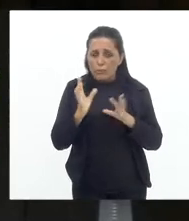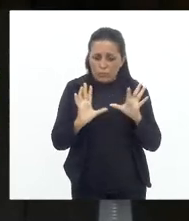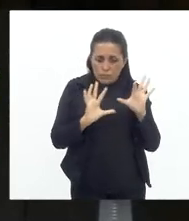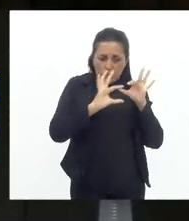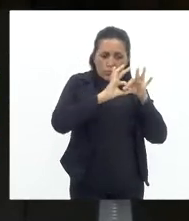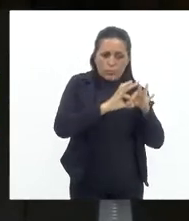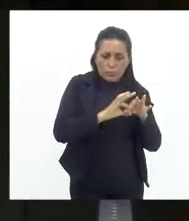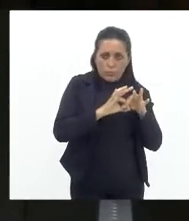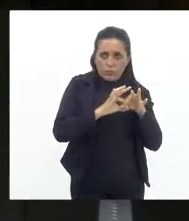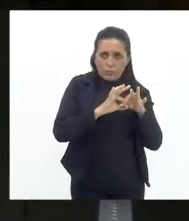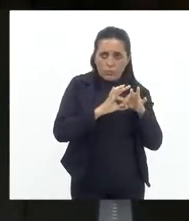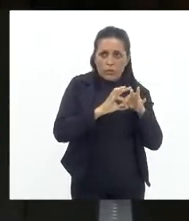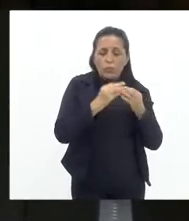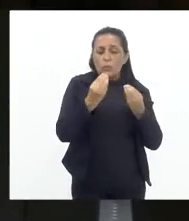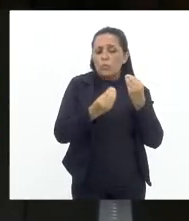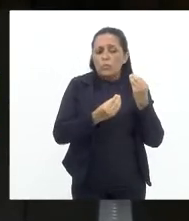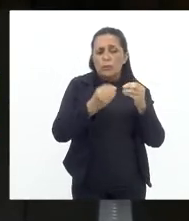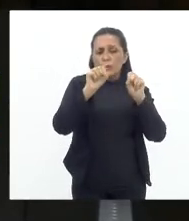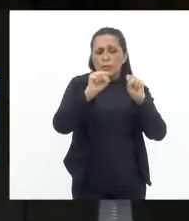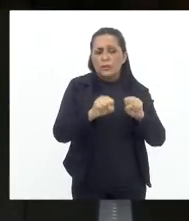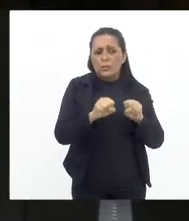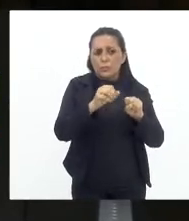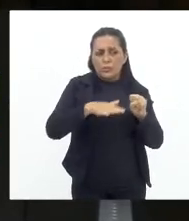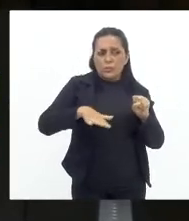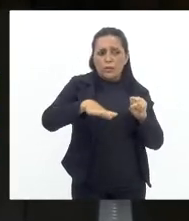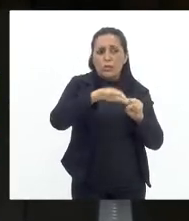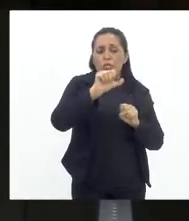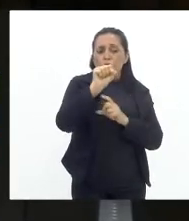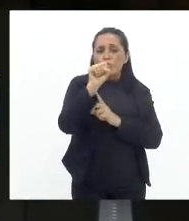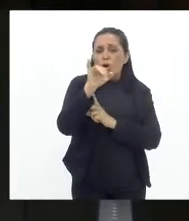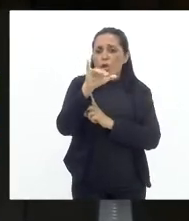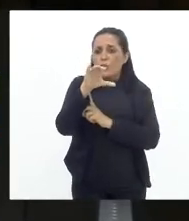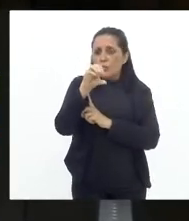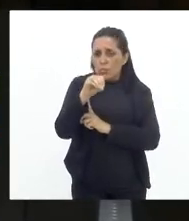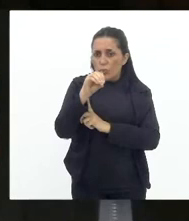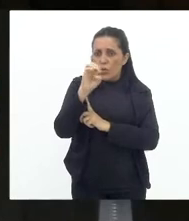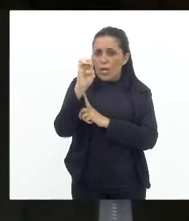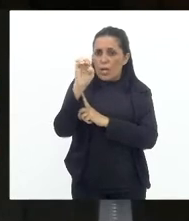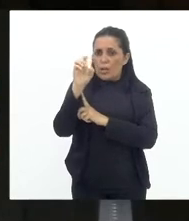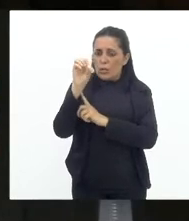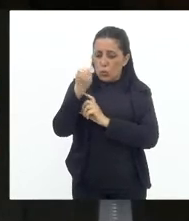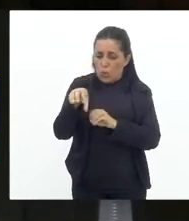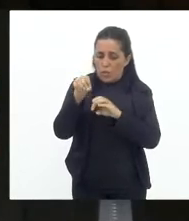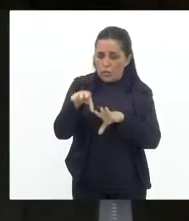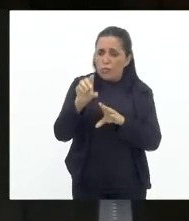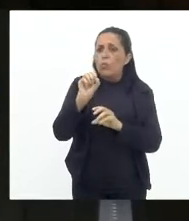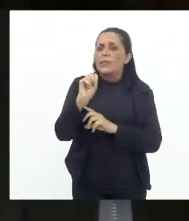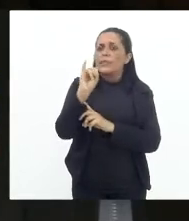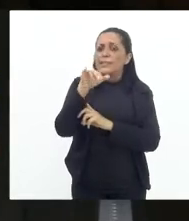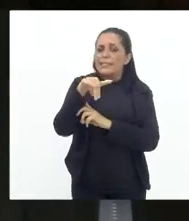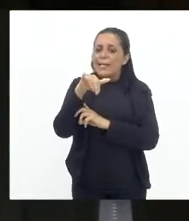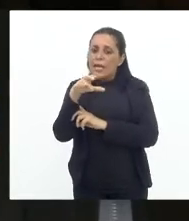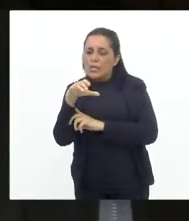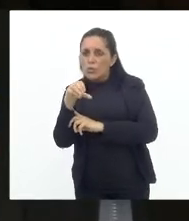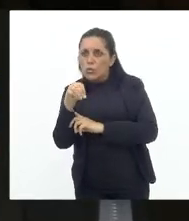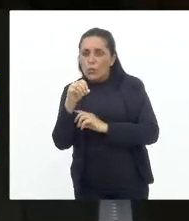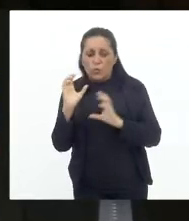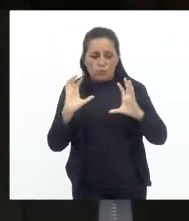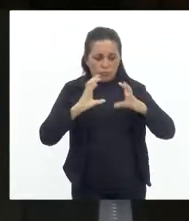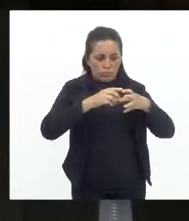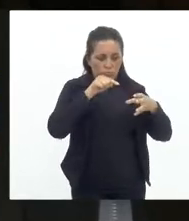o Sistema Nacional de atendimento socioeducativo o sinase nós estamos falando de unidades